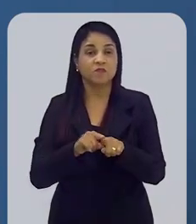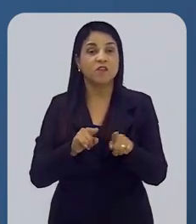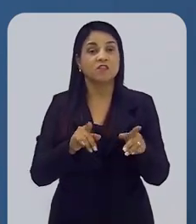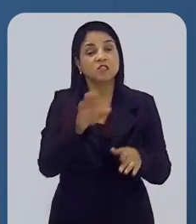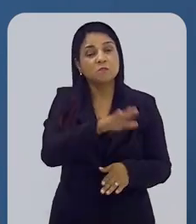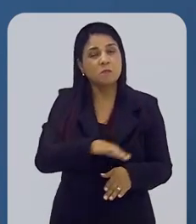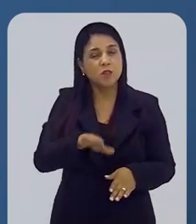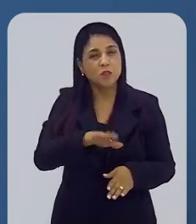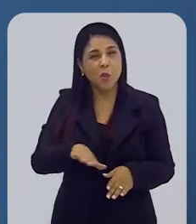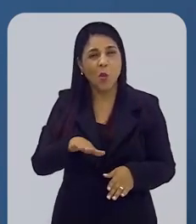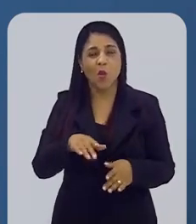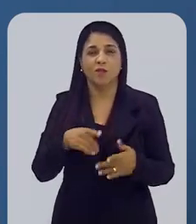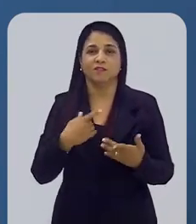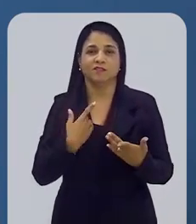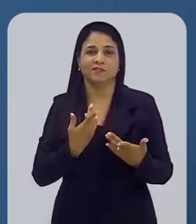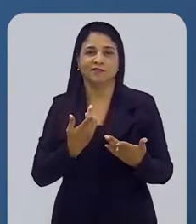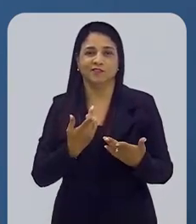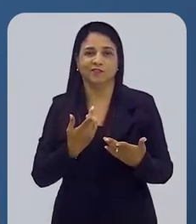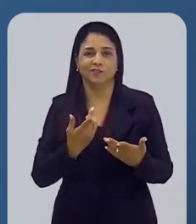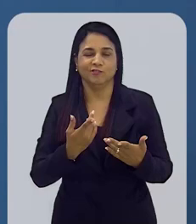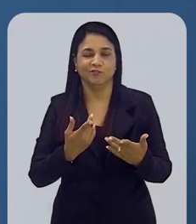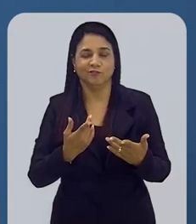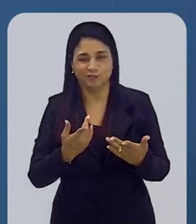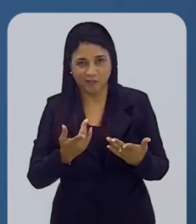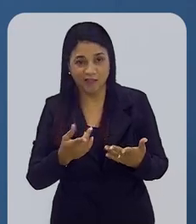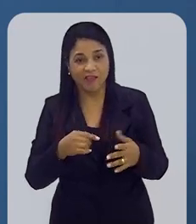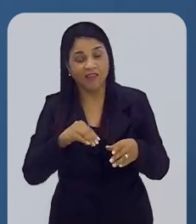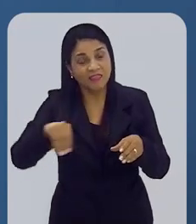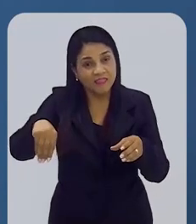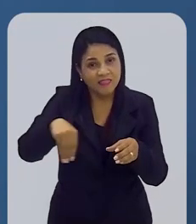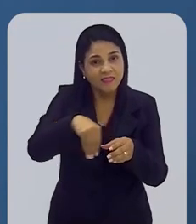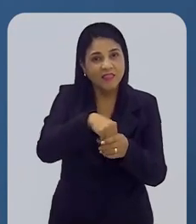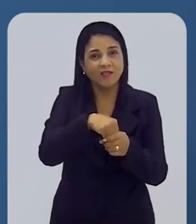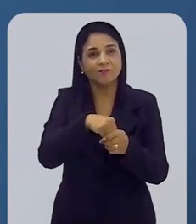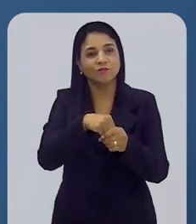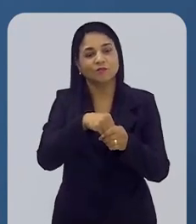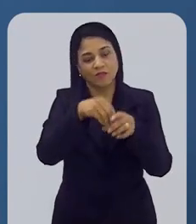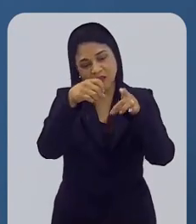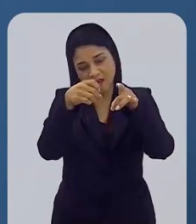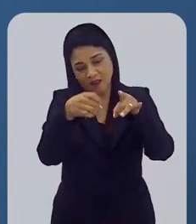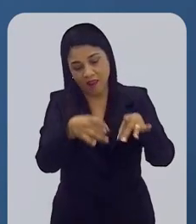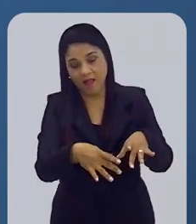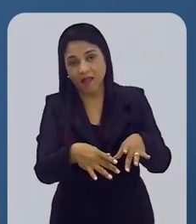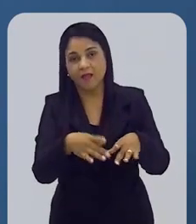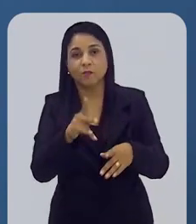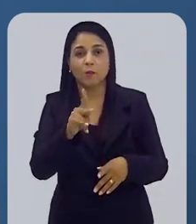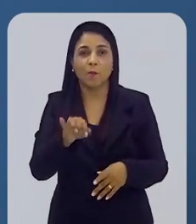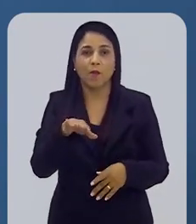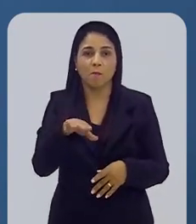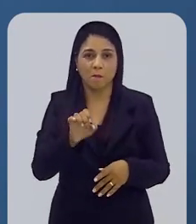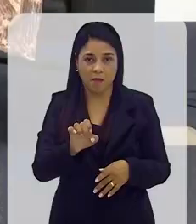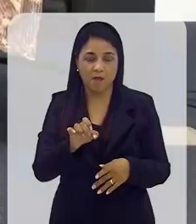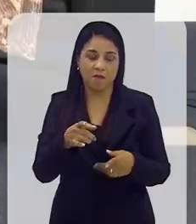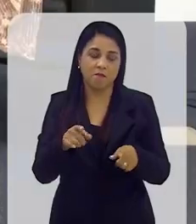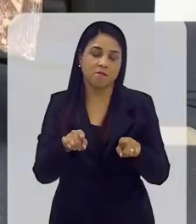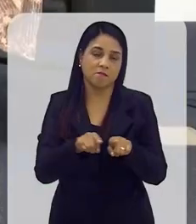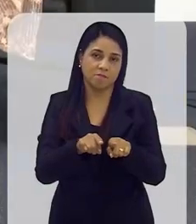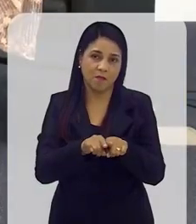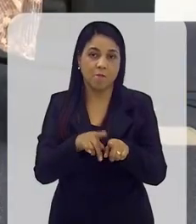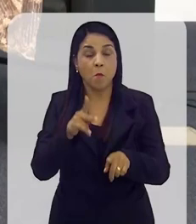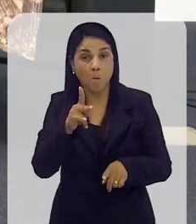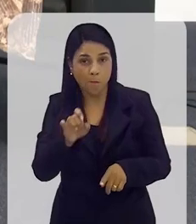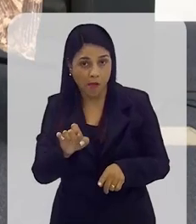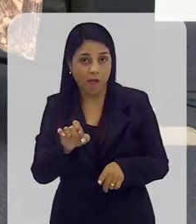ditos vulgarmente menores infratores, com os internos, as crianças que eram largadas pelos pais. E o meu pai, ele